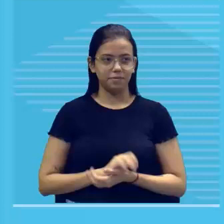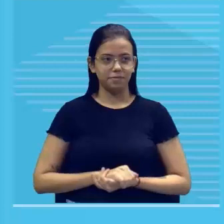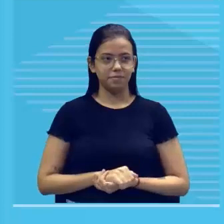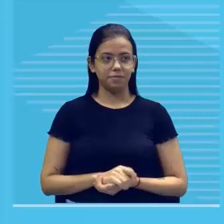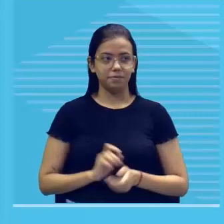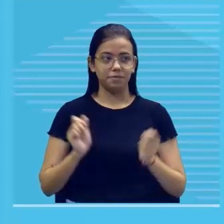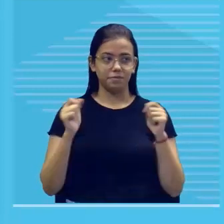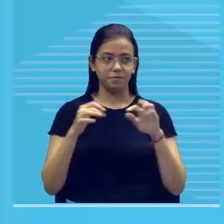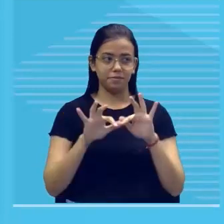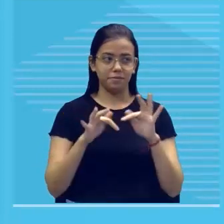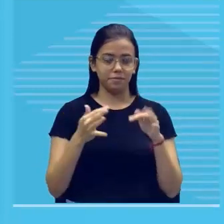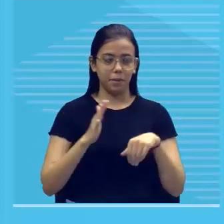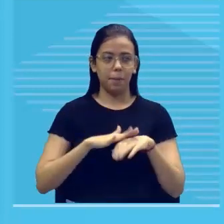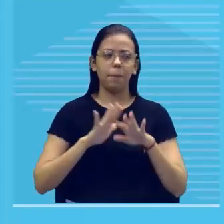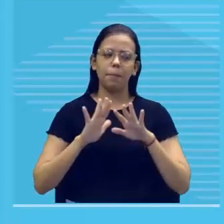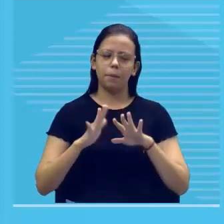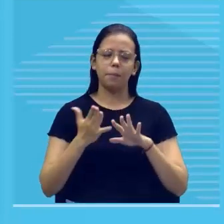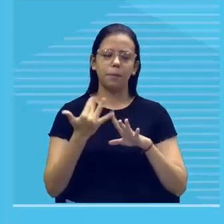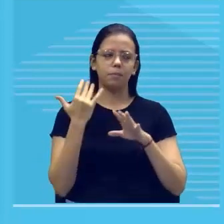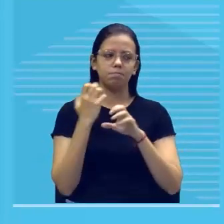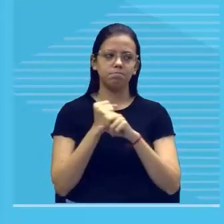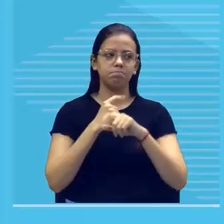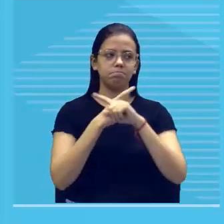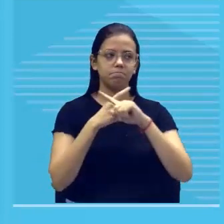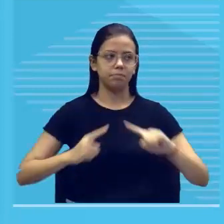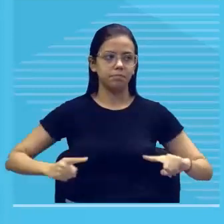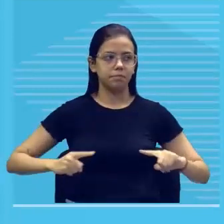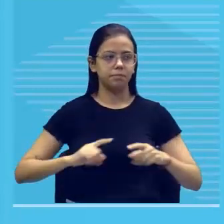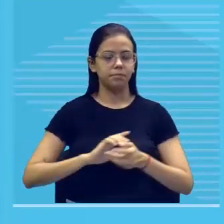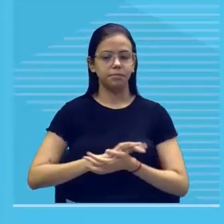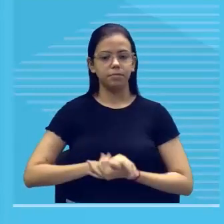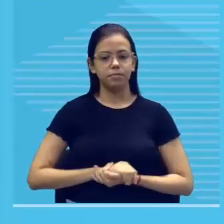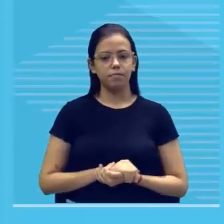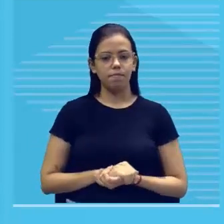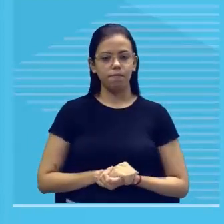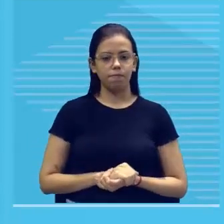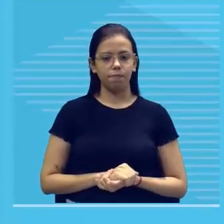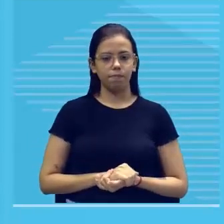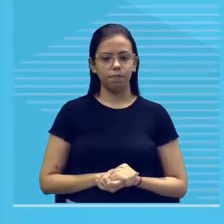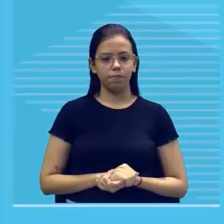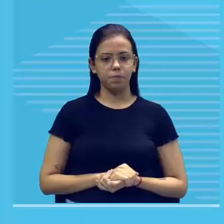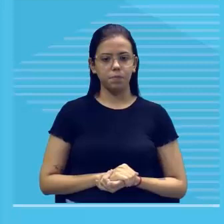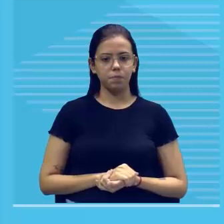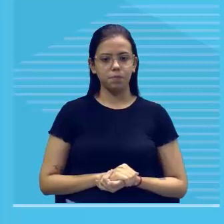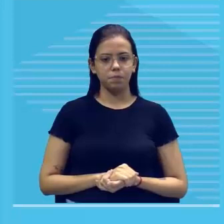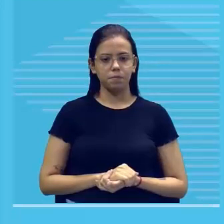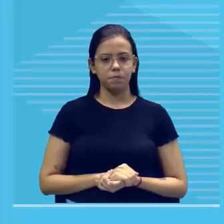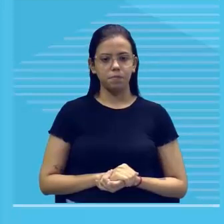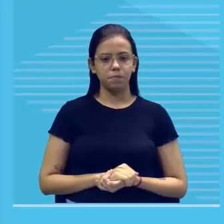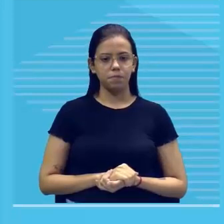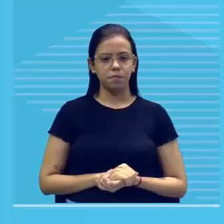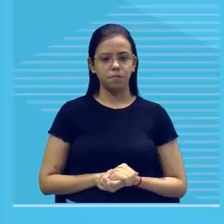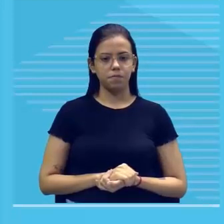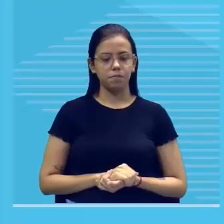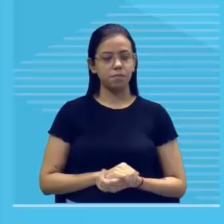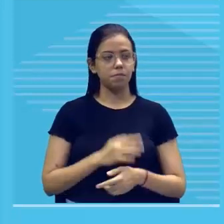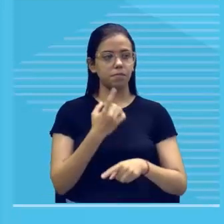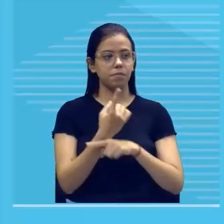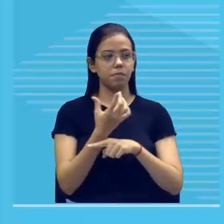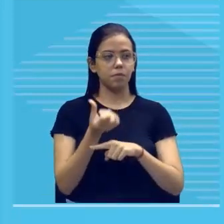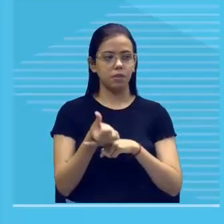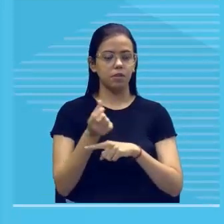não dá para explicar mais né Mas vamos fazer o produto dos meios pelos extremos né vai ficar assim 16 x =